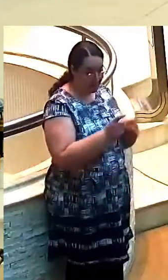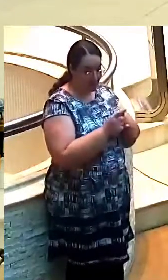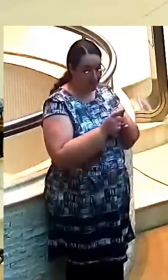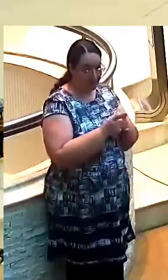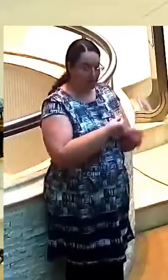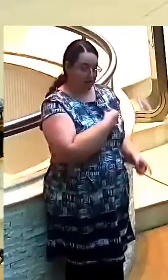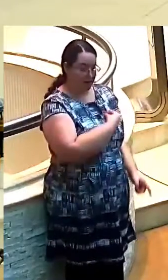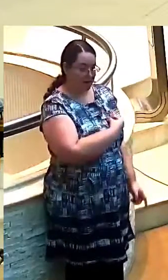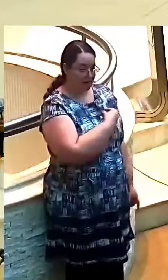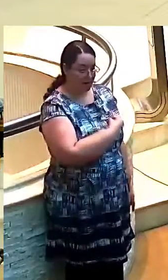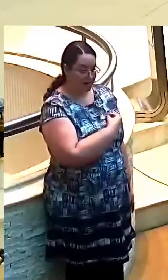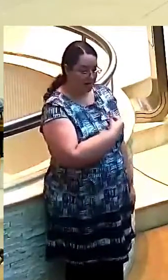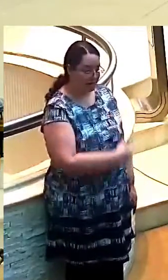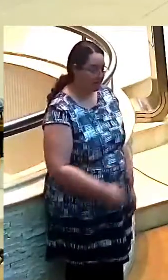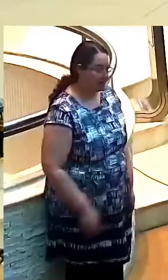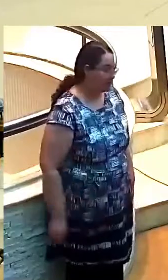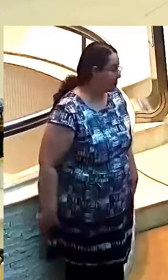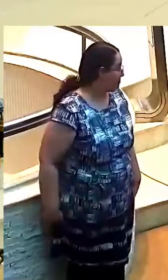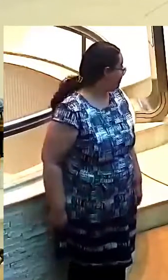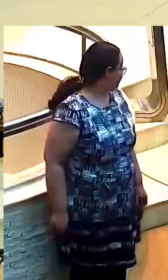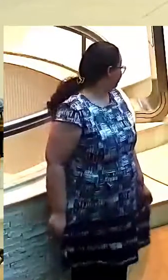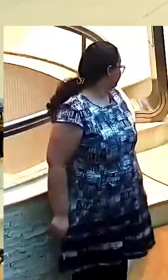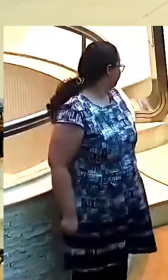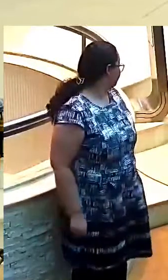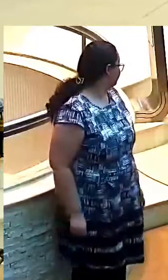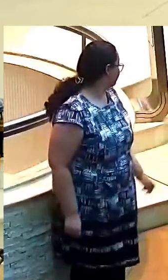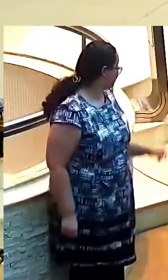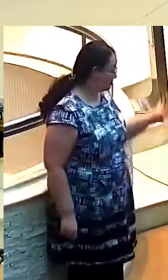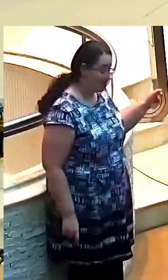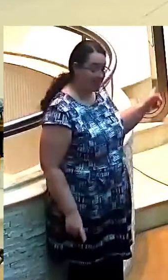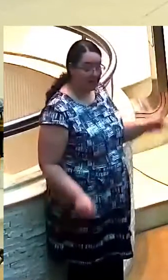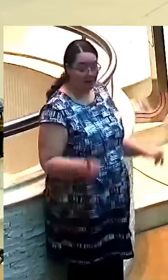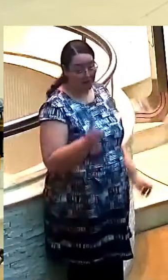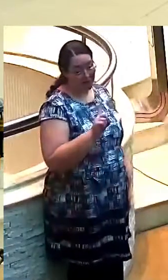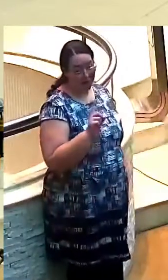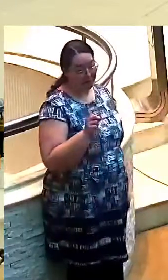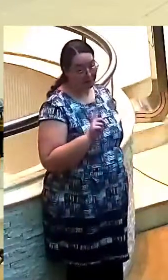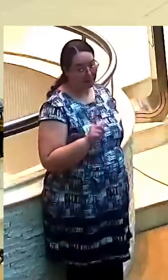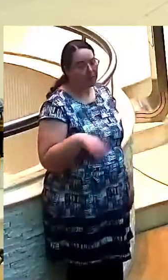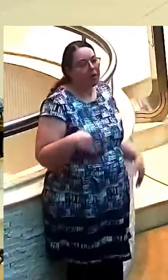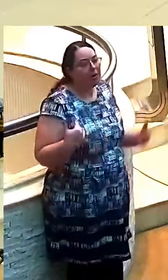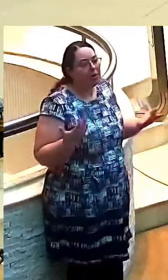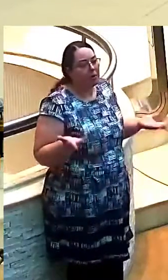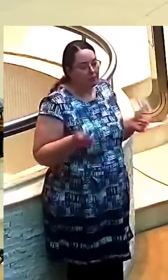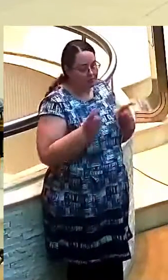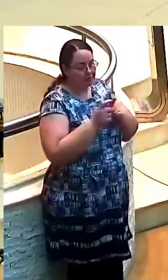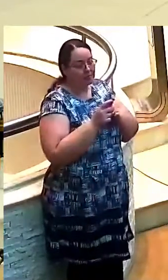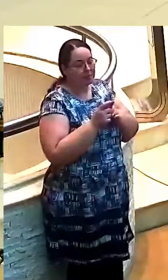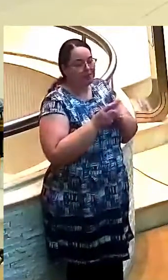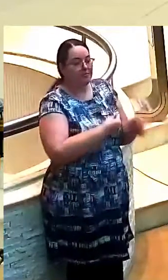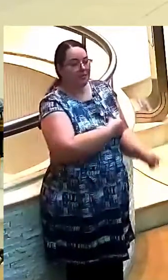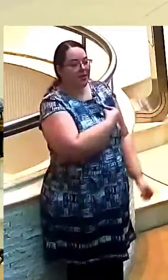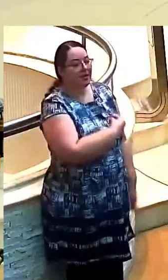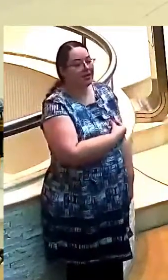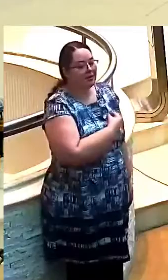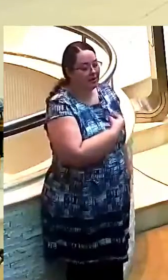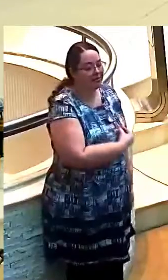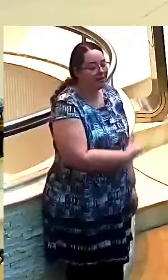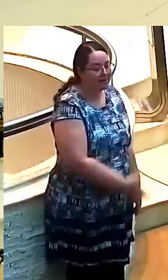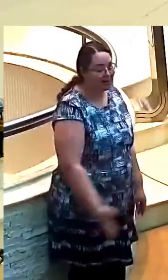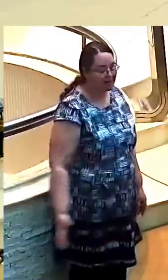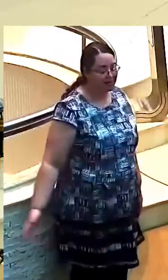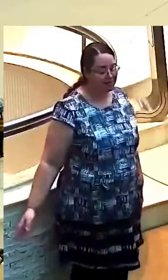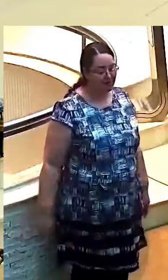Paulo está falando, desta palavra da vida? não, não é desta palavra da vida, qual é a palavra da vida, que o apóstolo Paulo, está falando, não é da Bíblia,